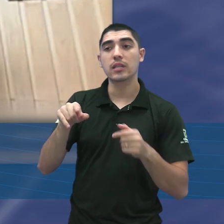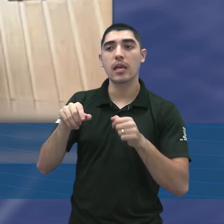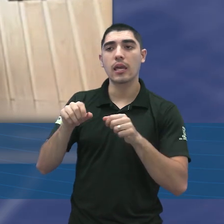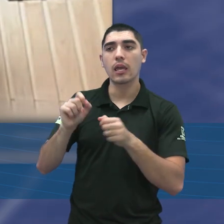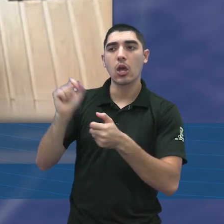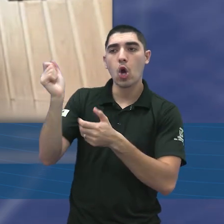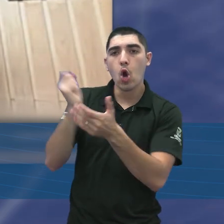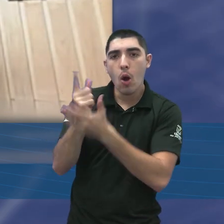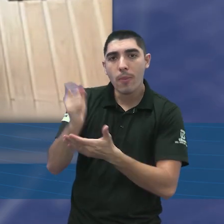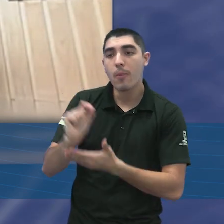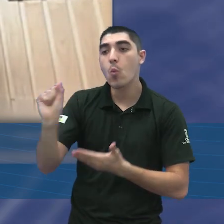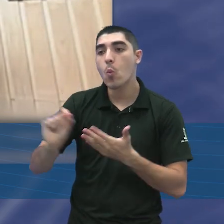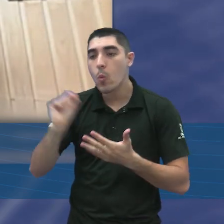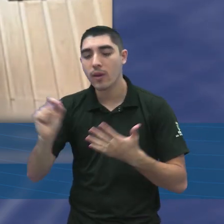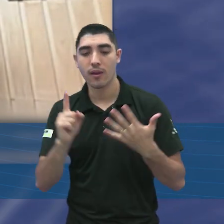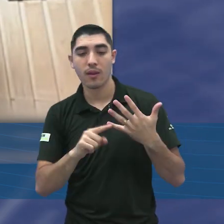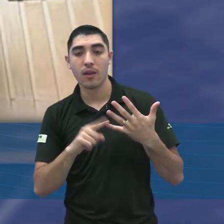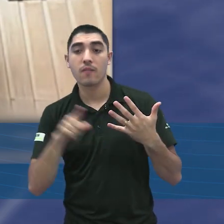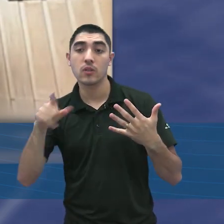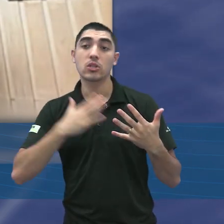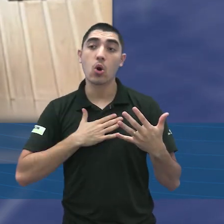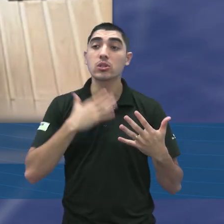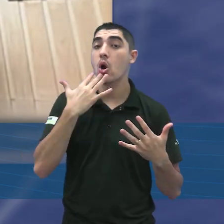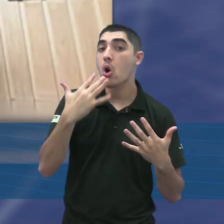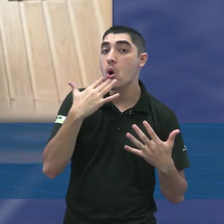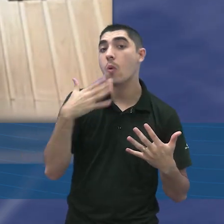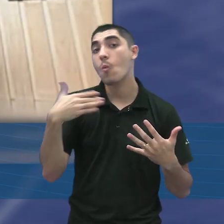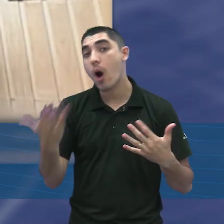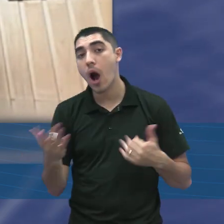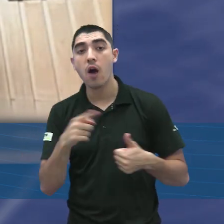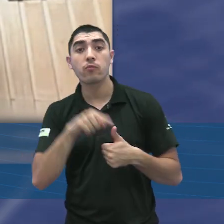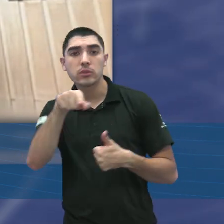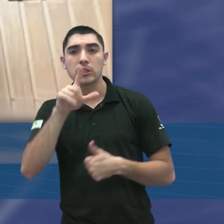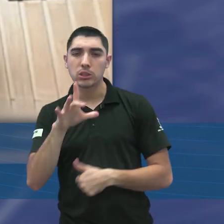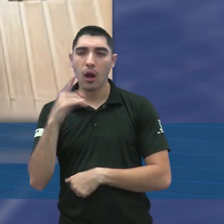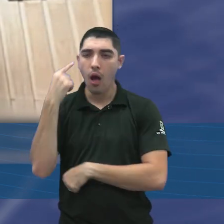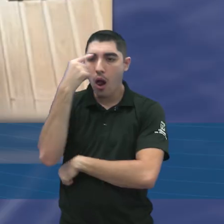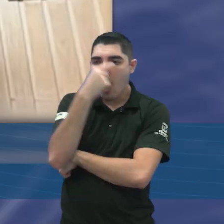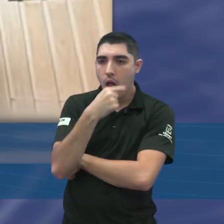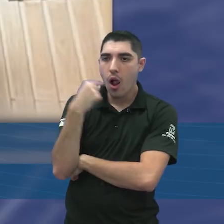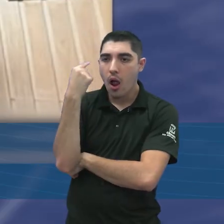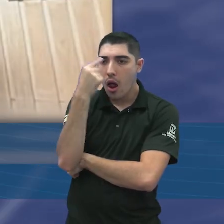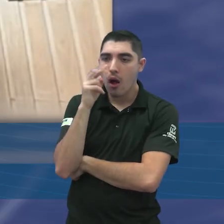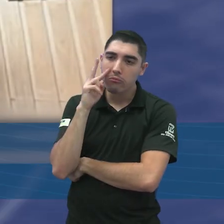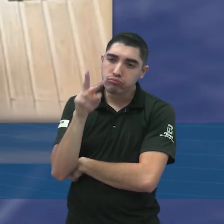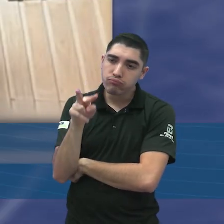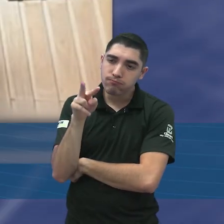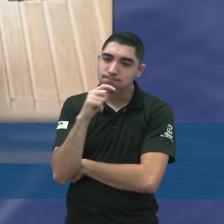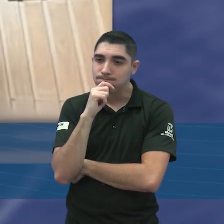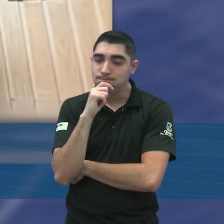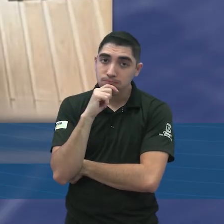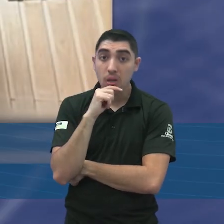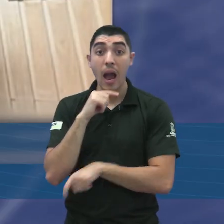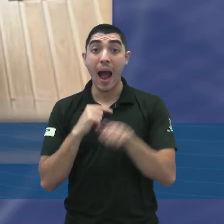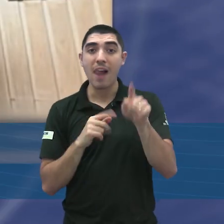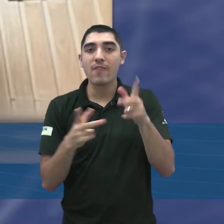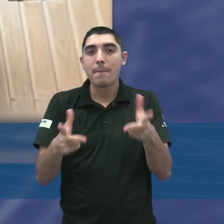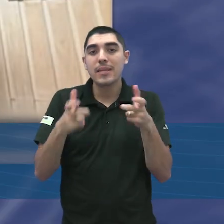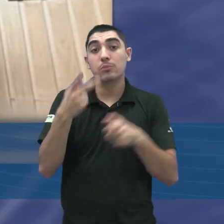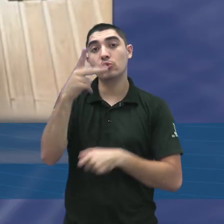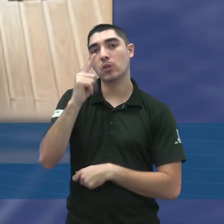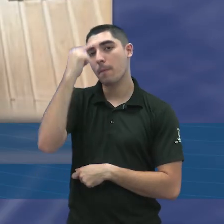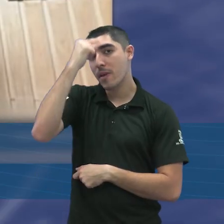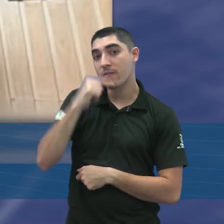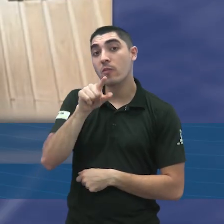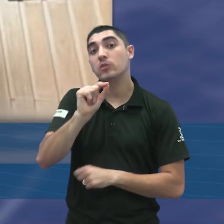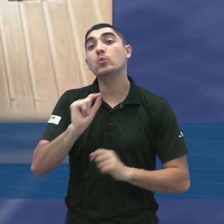compras. Ele vai ver também aquilo que você clicou, aquilo que você visualizou por mais tempo. Então, ele é basicamente um registro de quem é você e quais